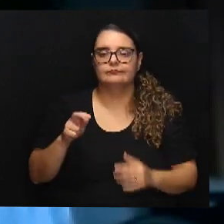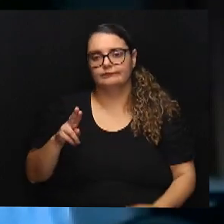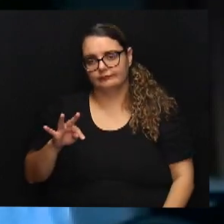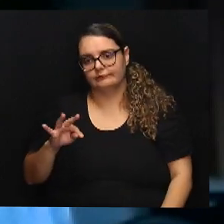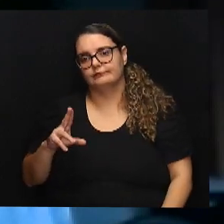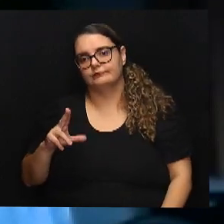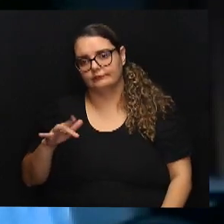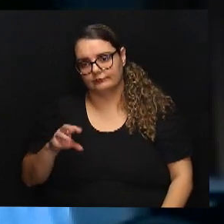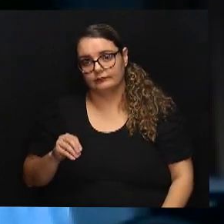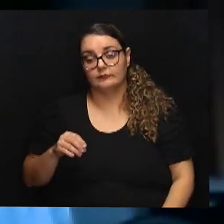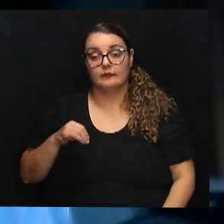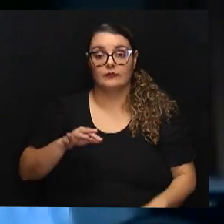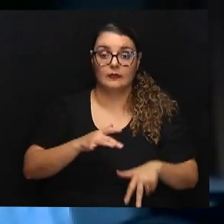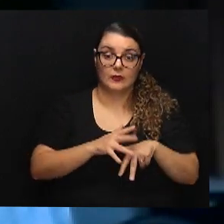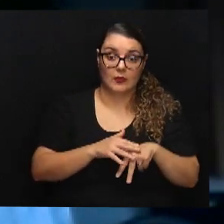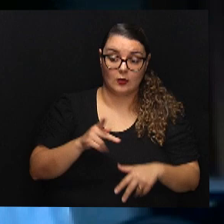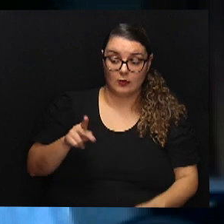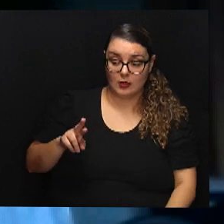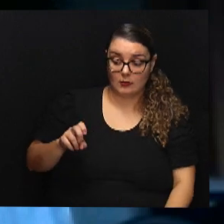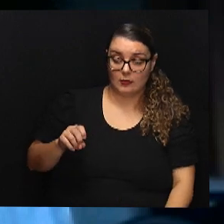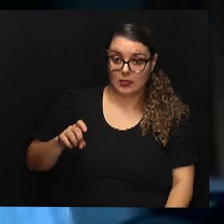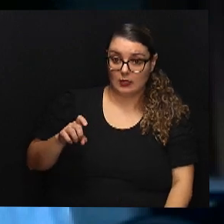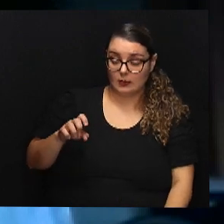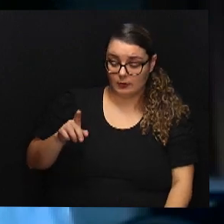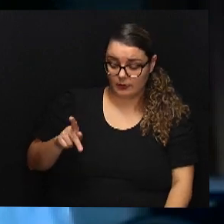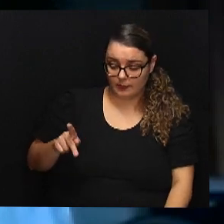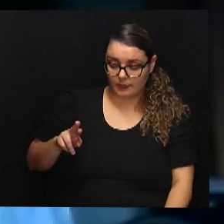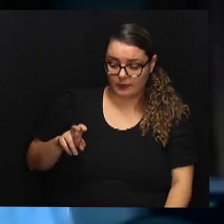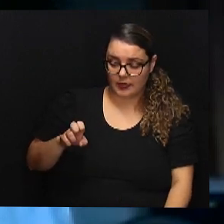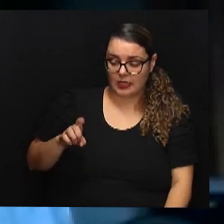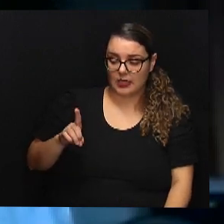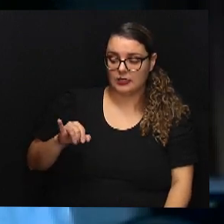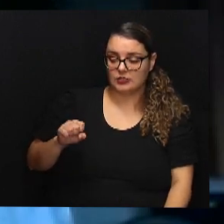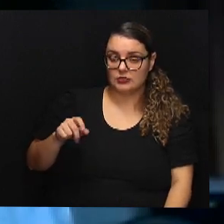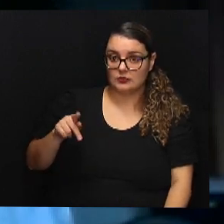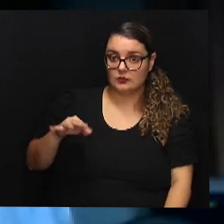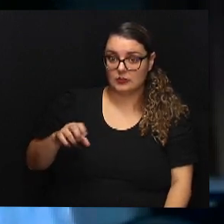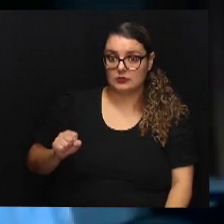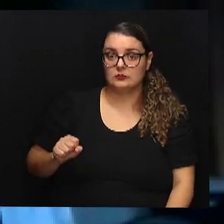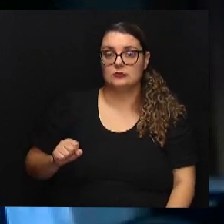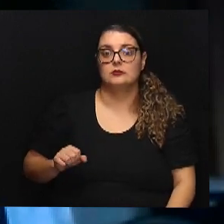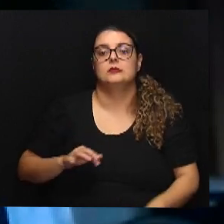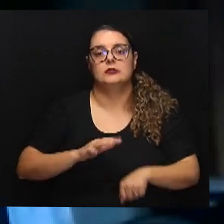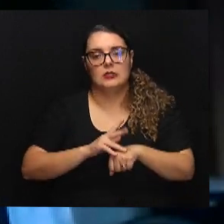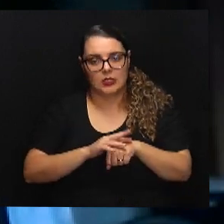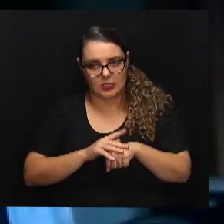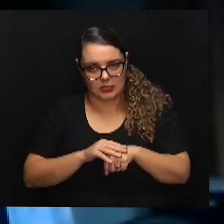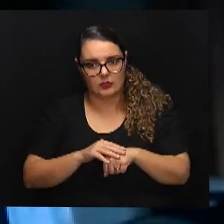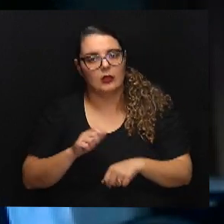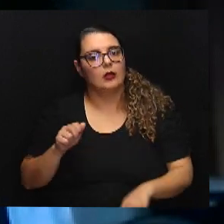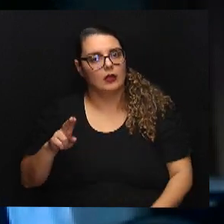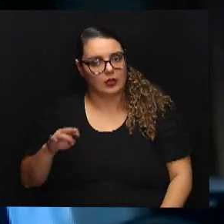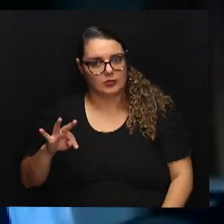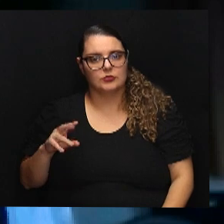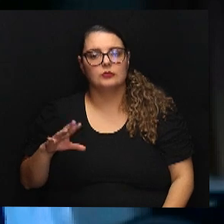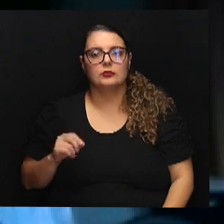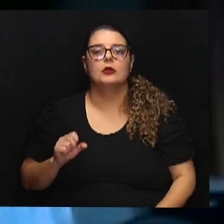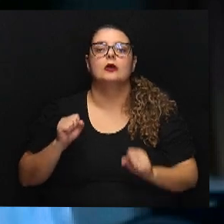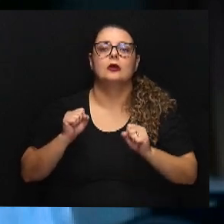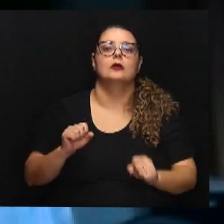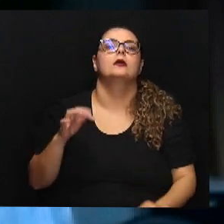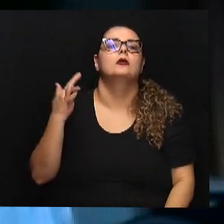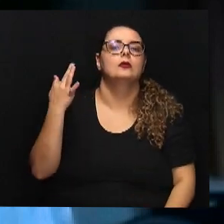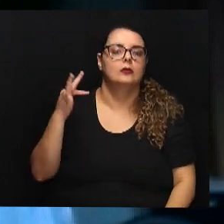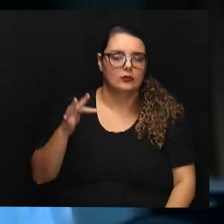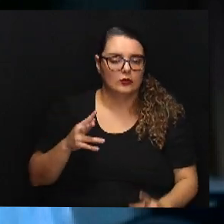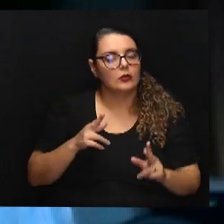tensão muscular, acaba afetando a articulação. Então, se o paciente tem uma predisposição de desenvolver essa doença articular,